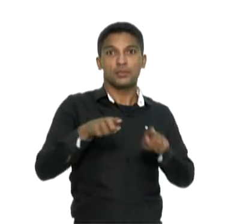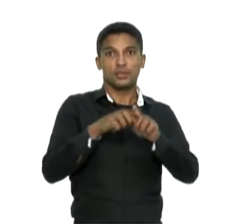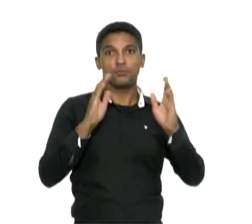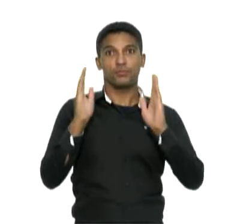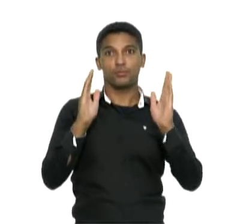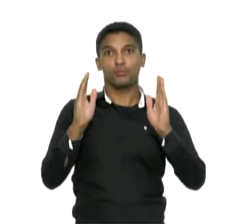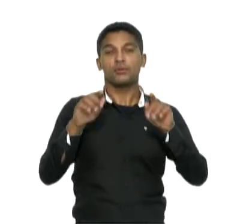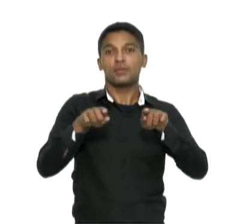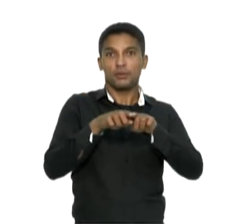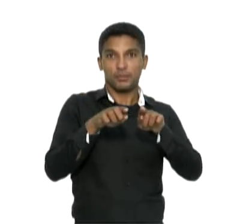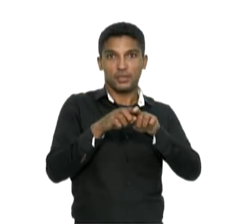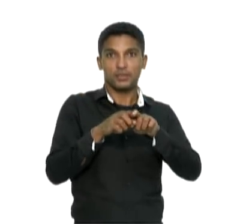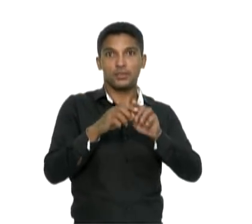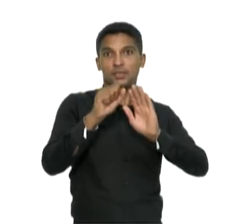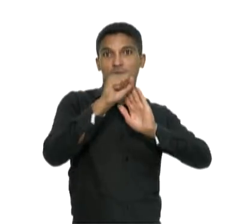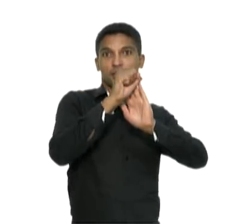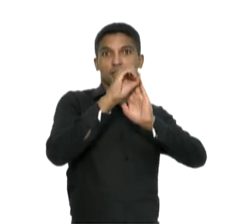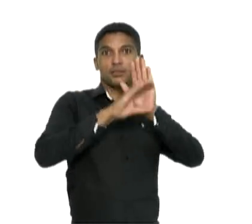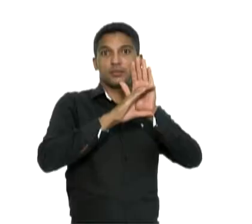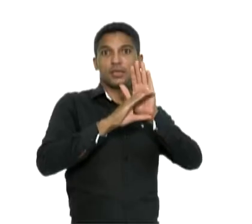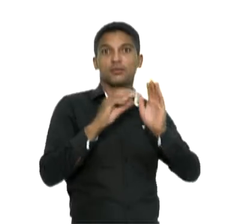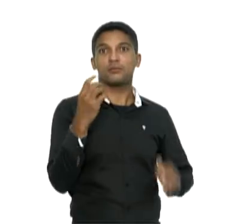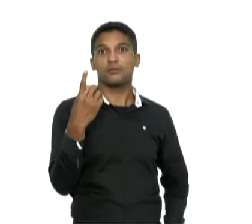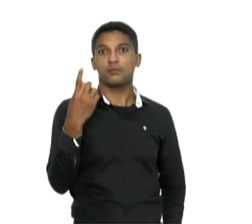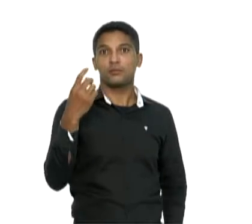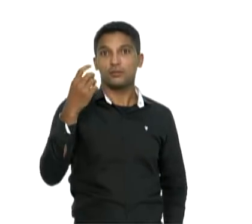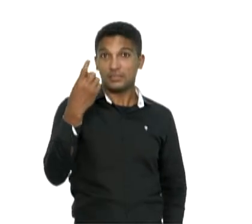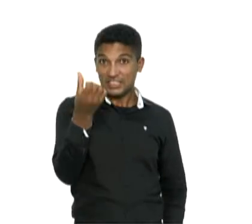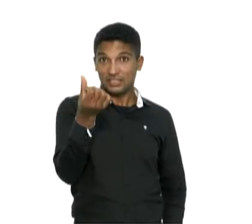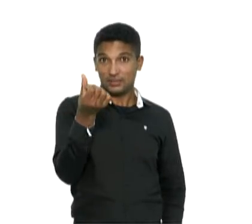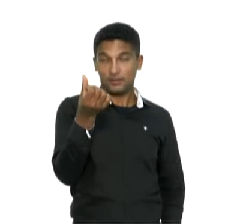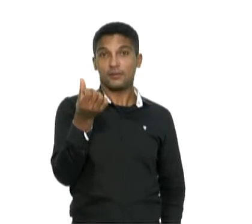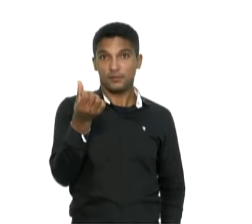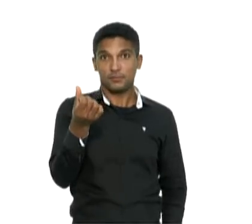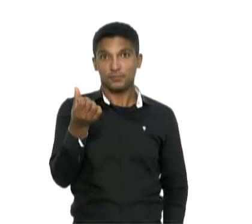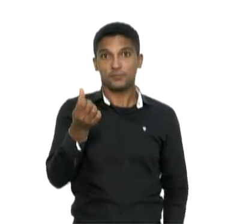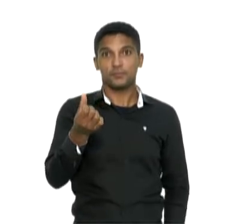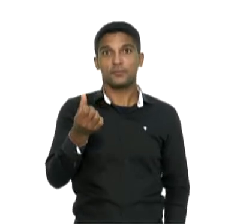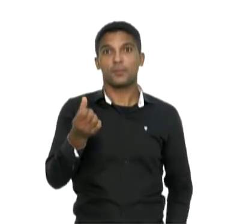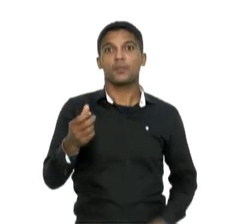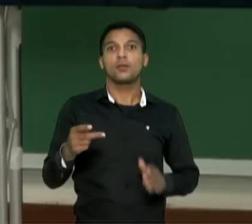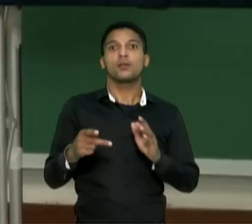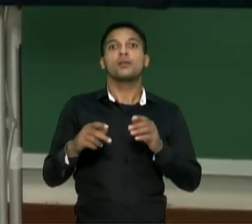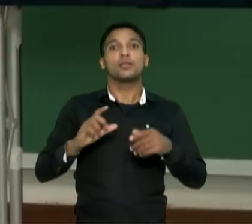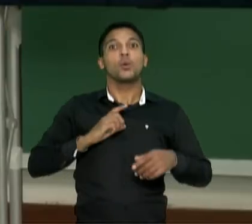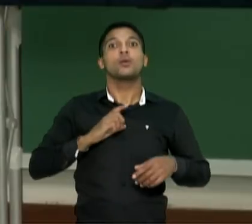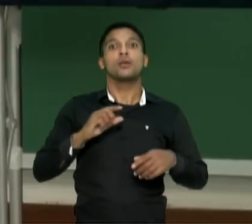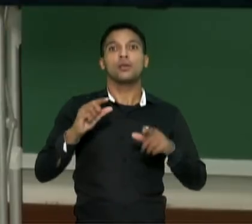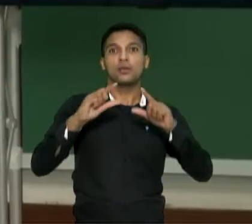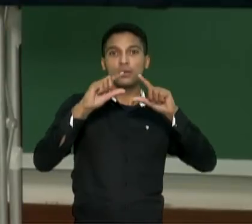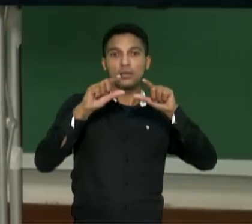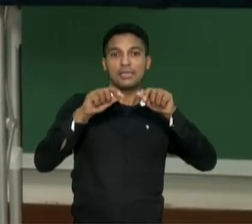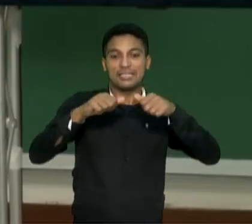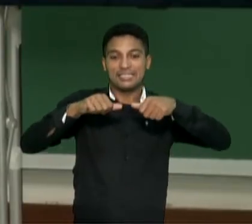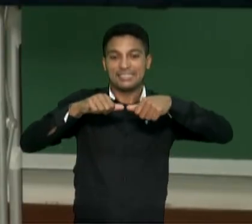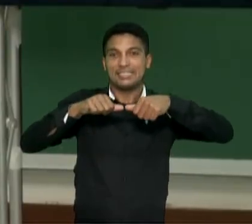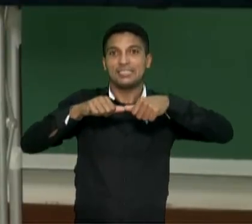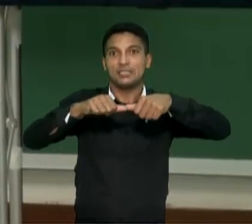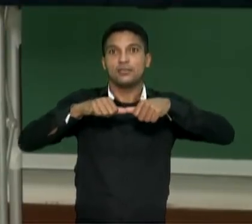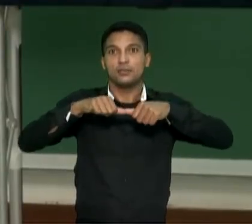do Renascimento. Já falei para você sobre a influência clássica, da simetria e da proporção, que é aquela coisa de